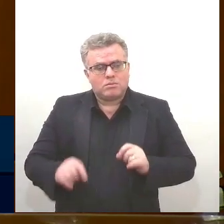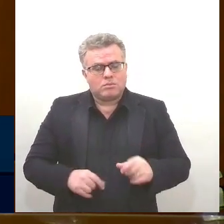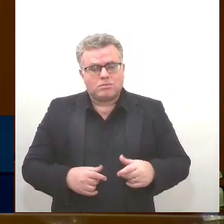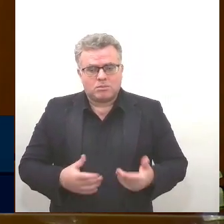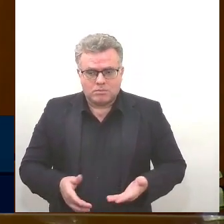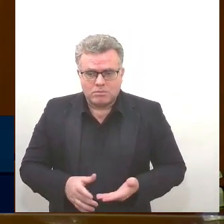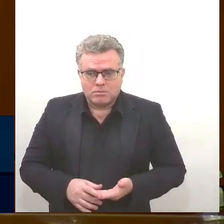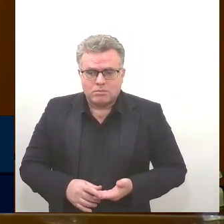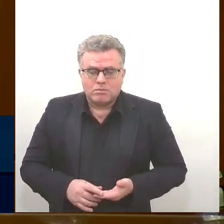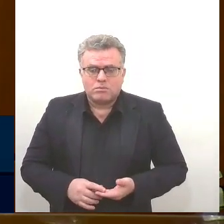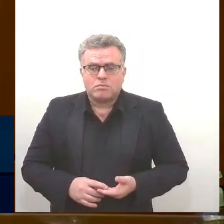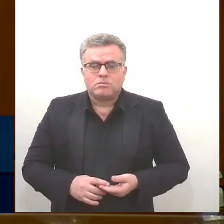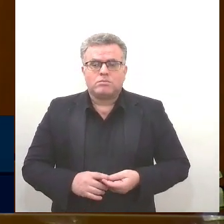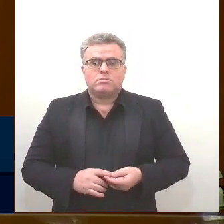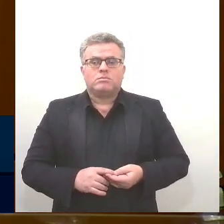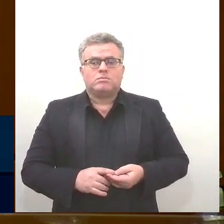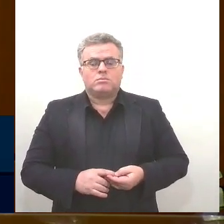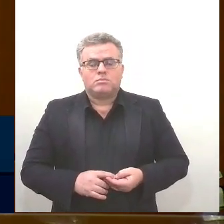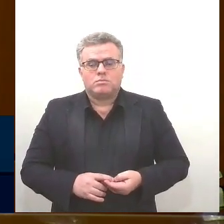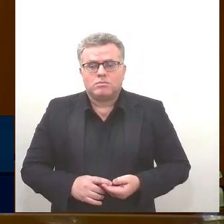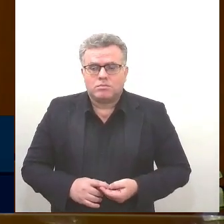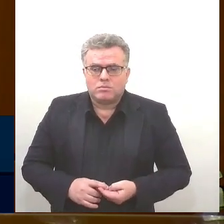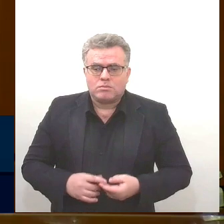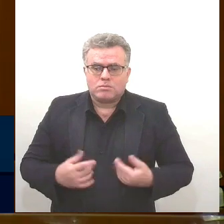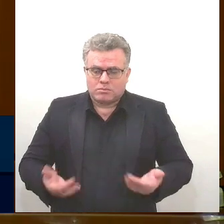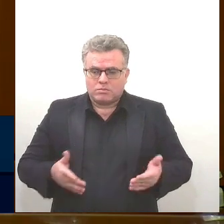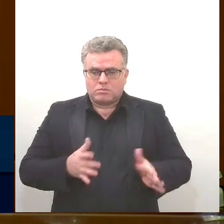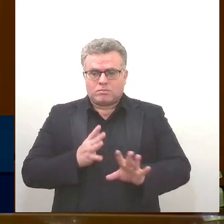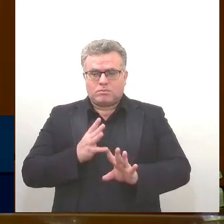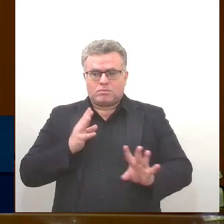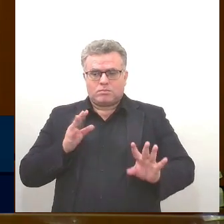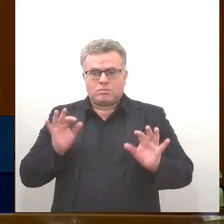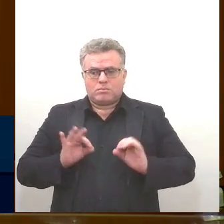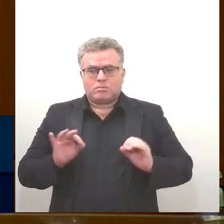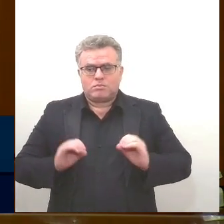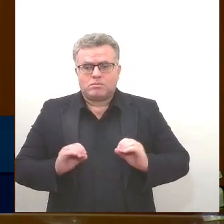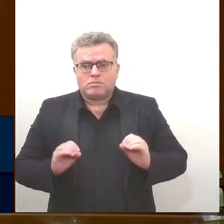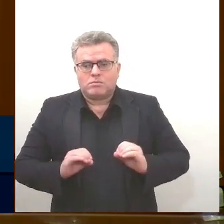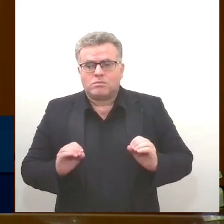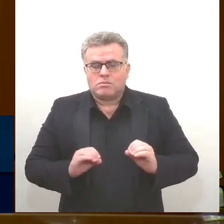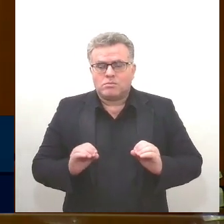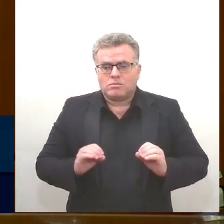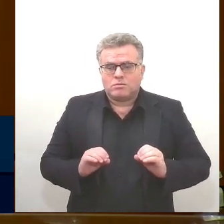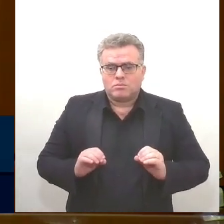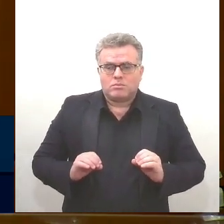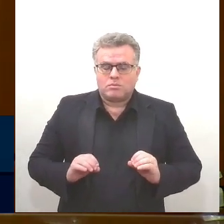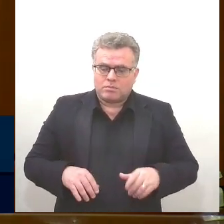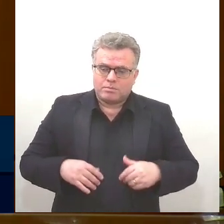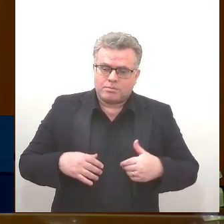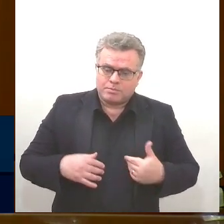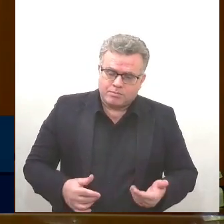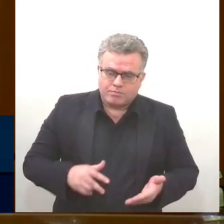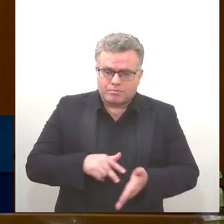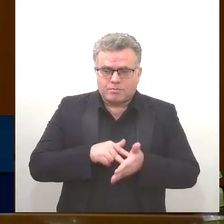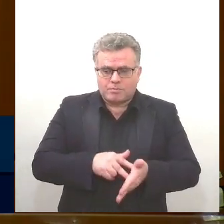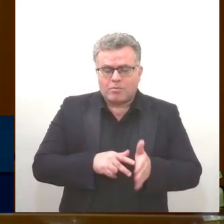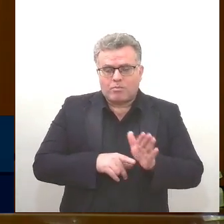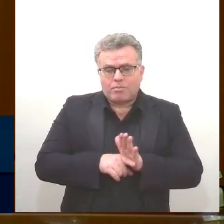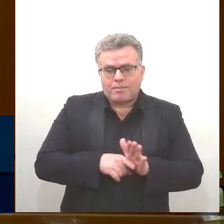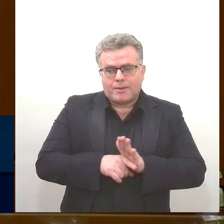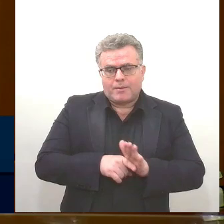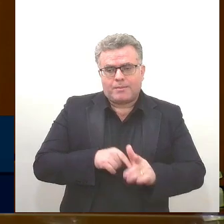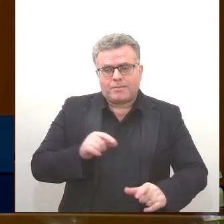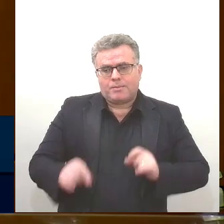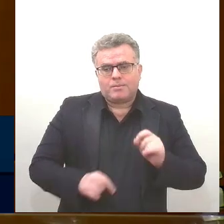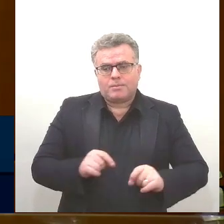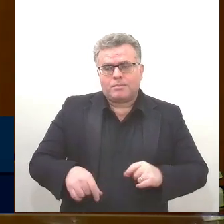não entre na fila este caso tem que ser apurado tem que ser investigado e tem que ser finalizado com a prisão